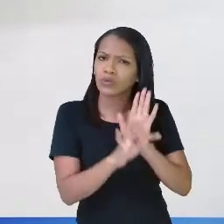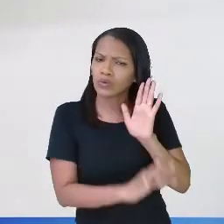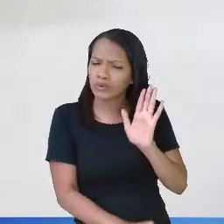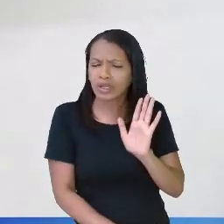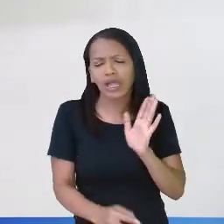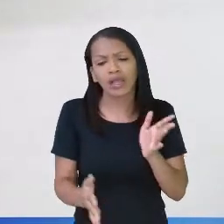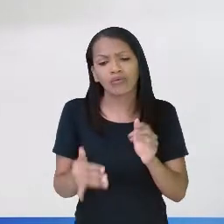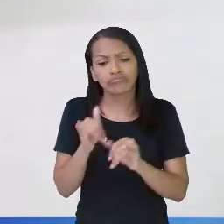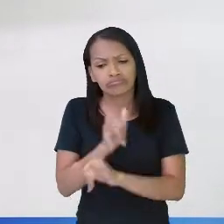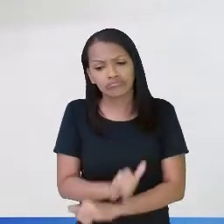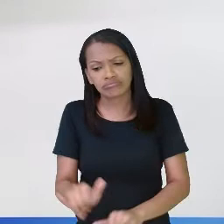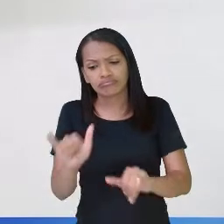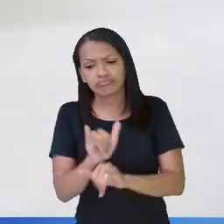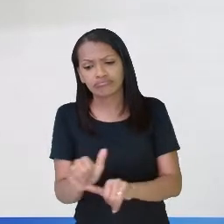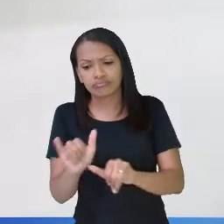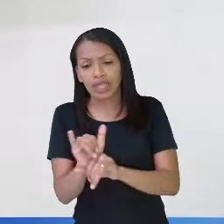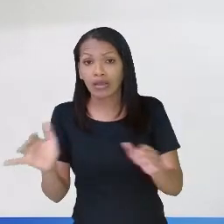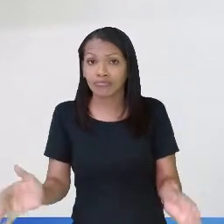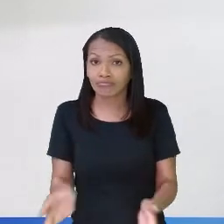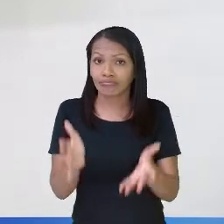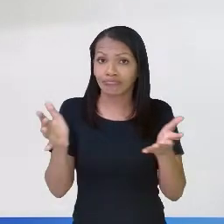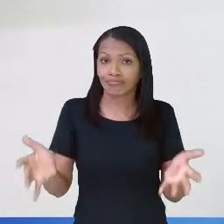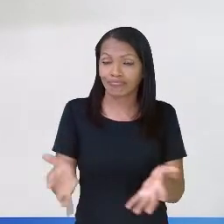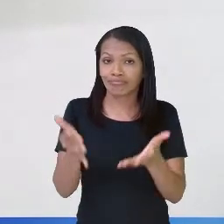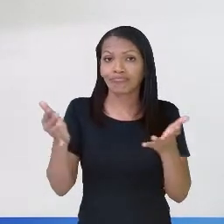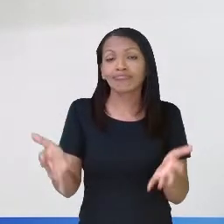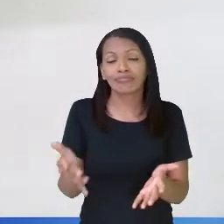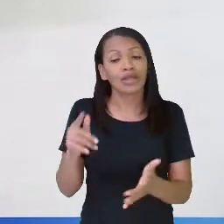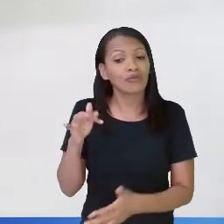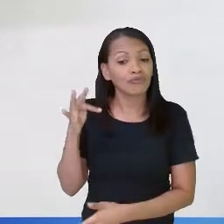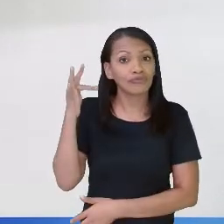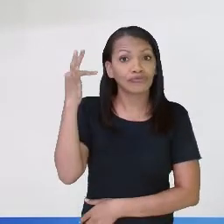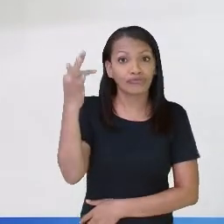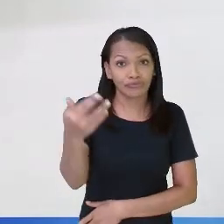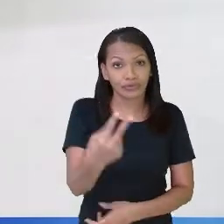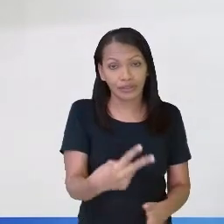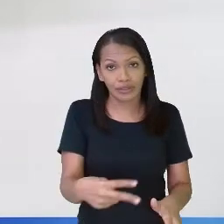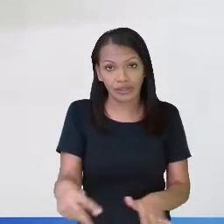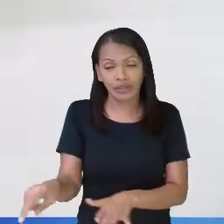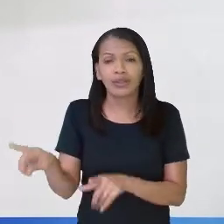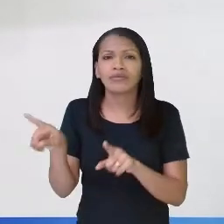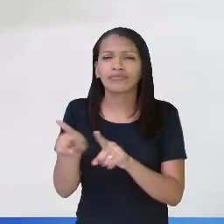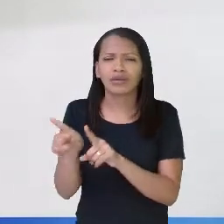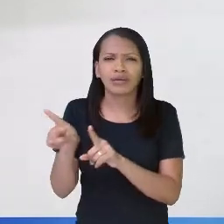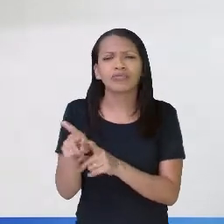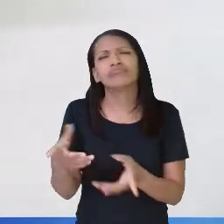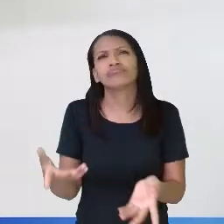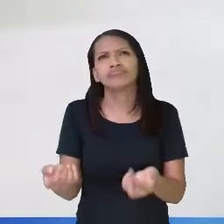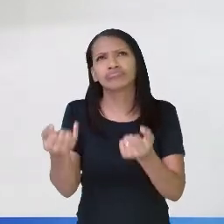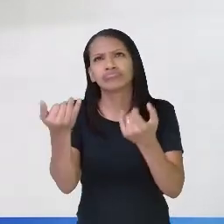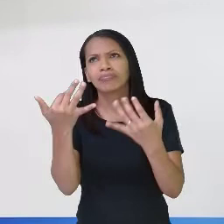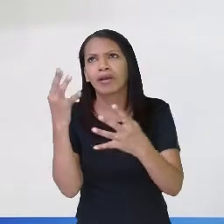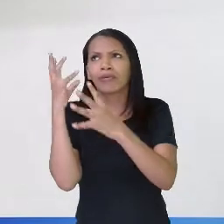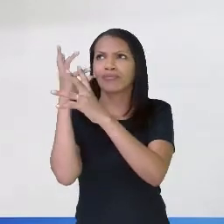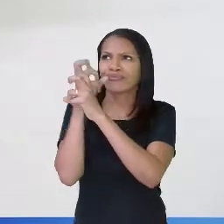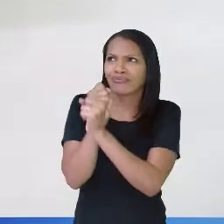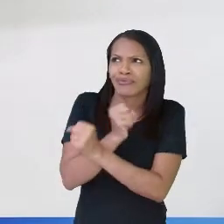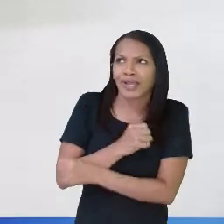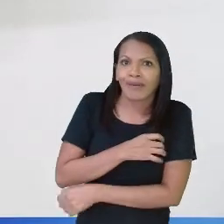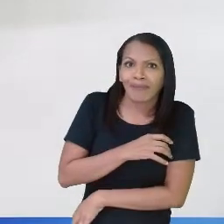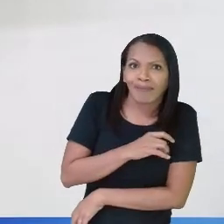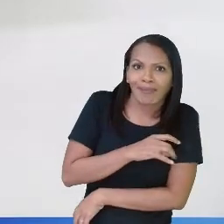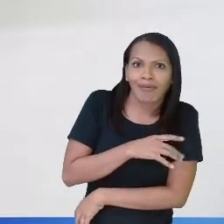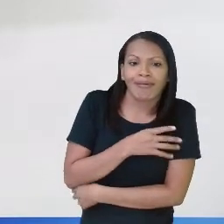divertir. Vamos trabalhar futuramente, daqui a algumas semanas, contos de assombração, por exemplo, que dá aquele medo, não